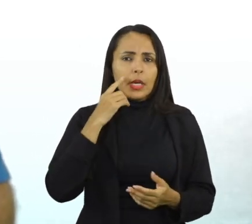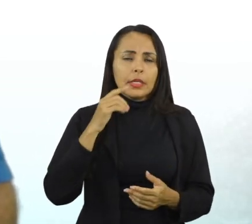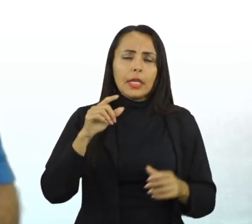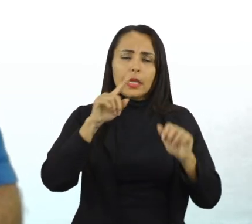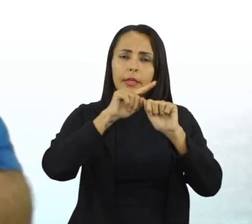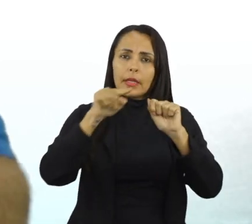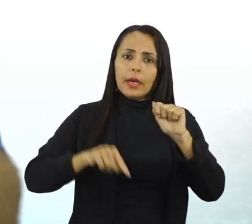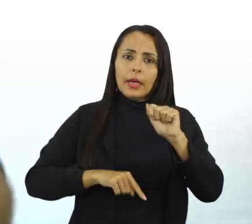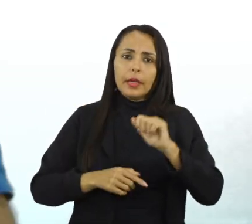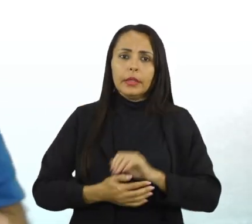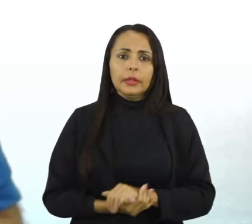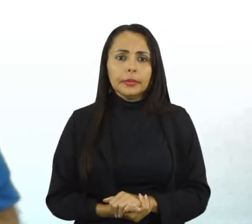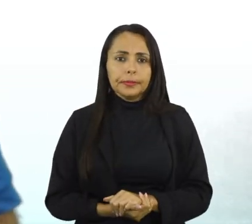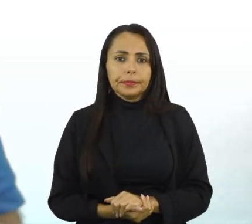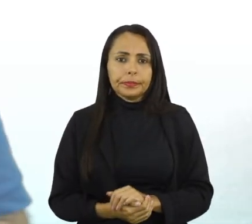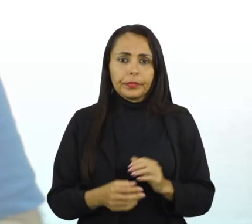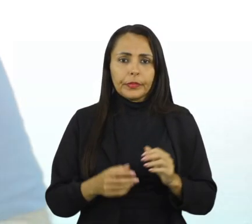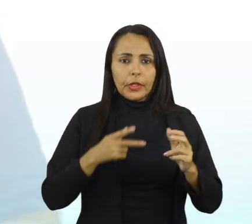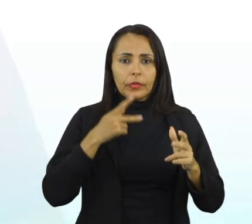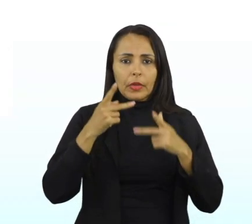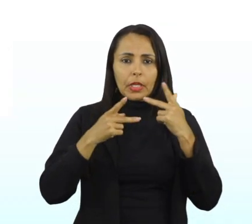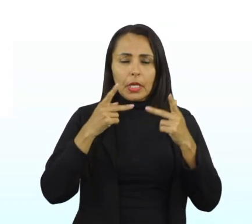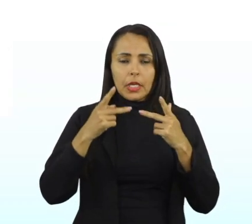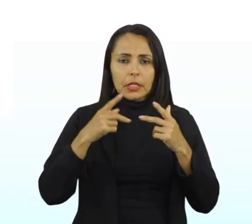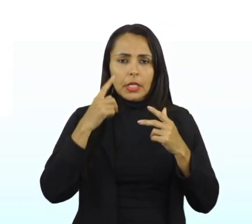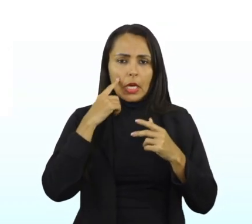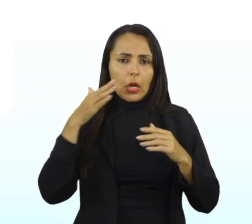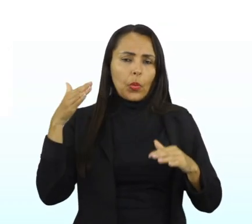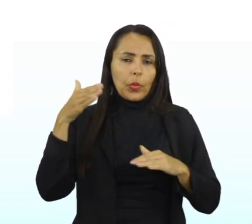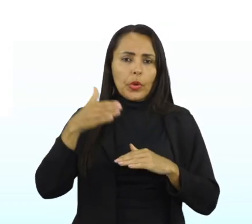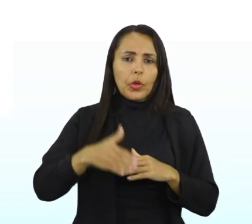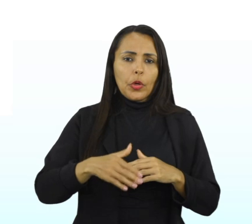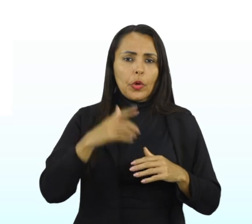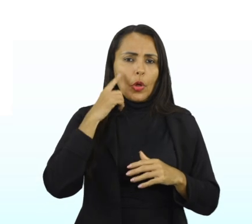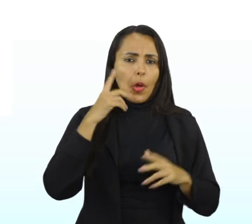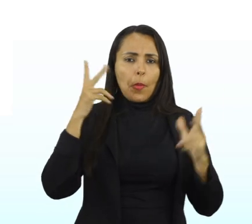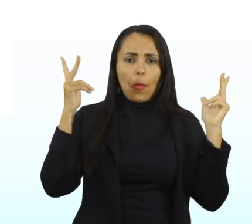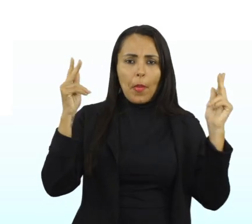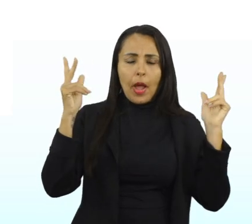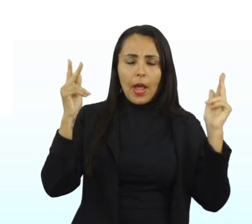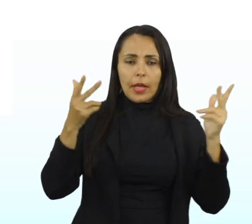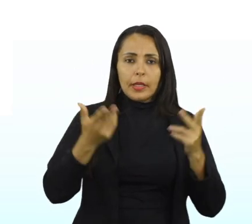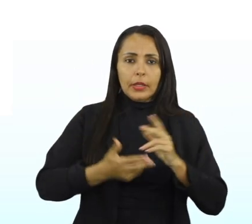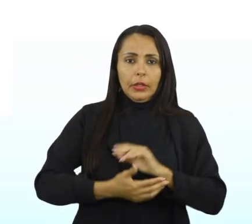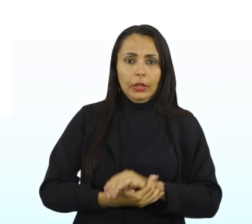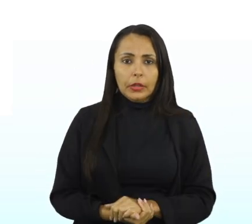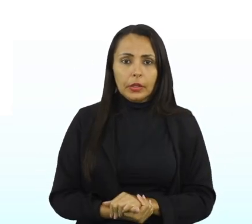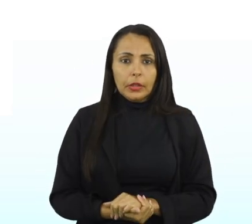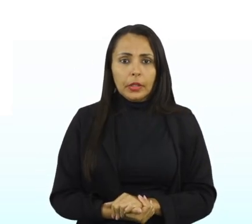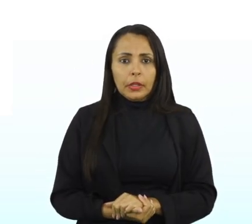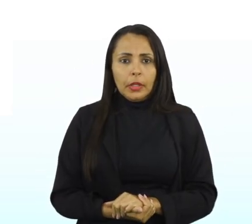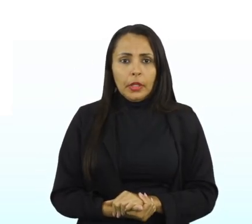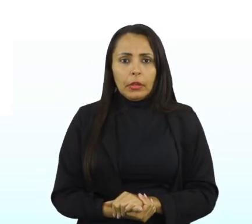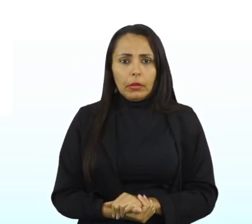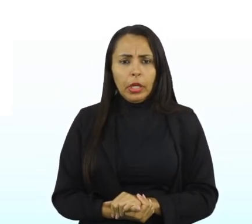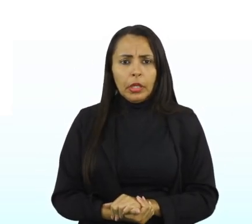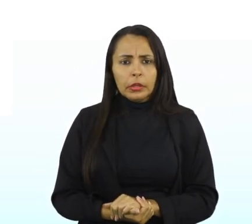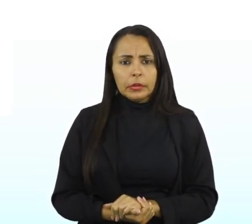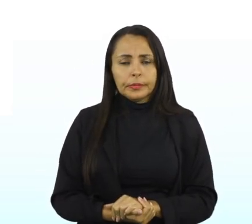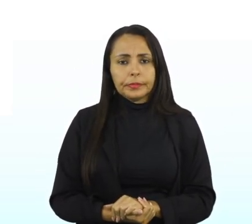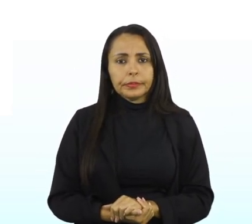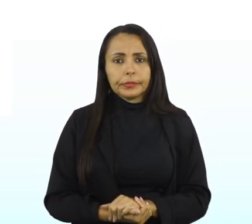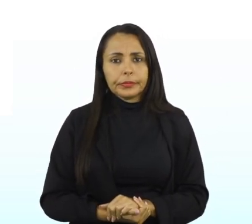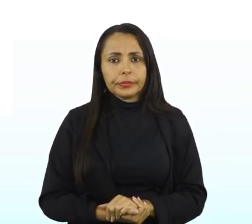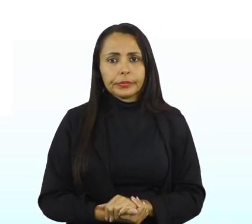situacional. E aí a letra A ele diz, falações pros bailes. Já é a resposta. Esse